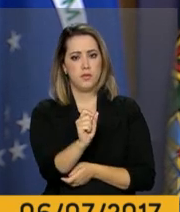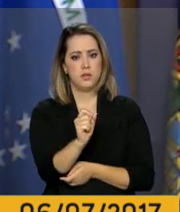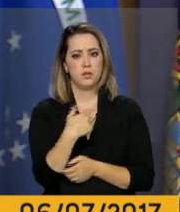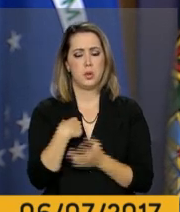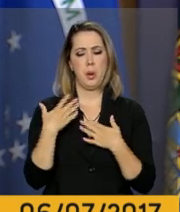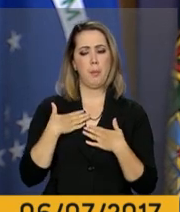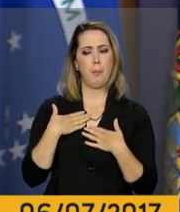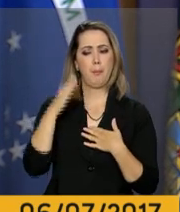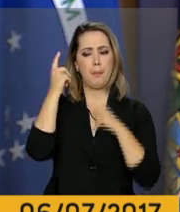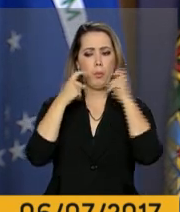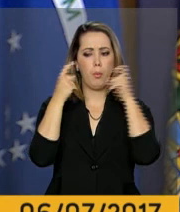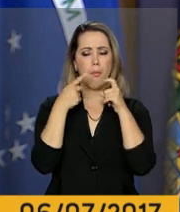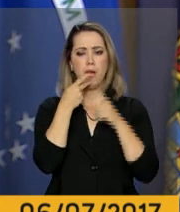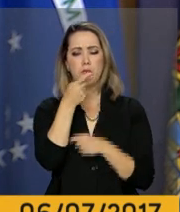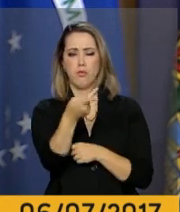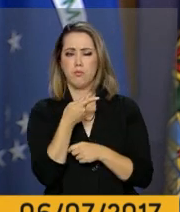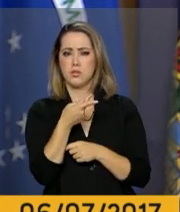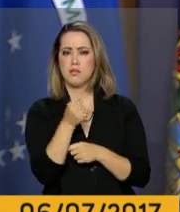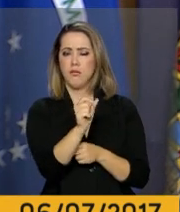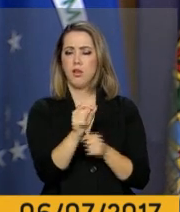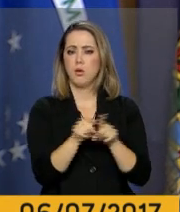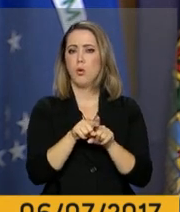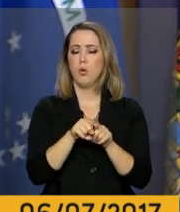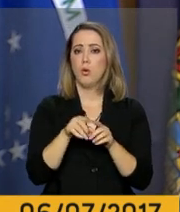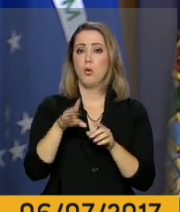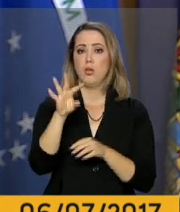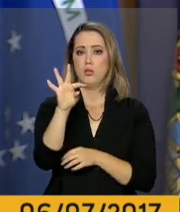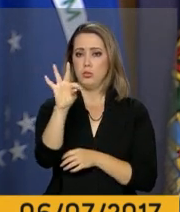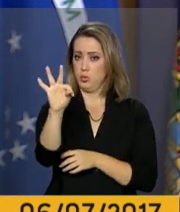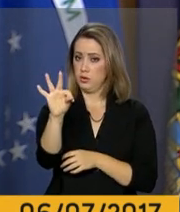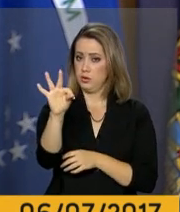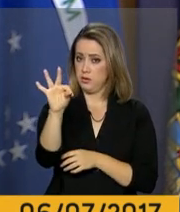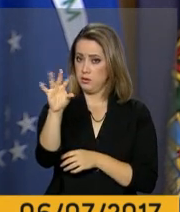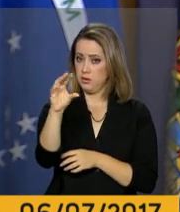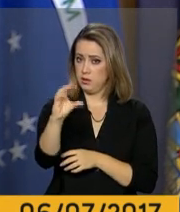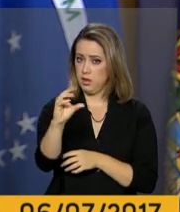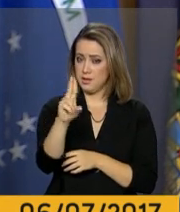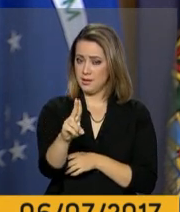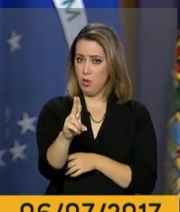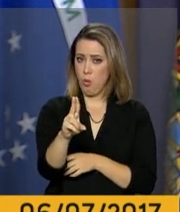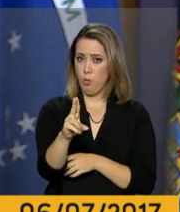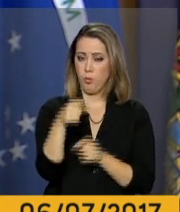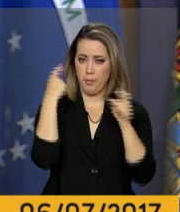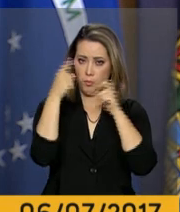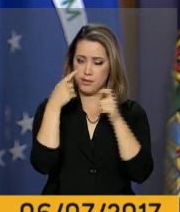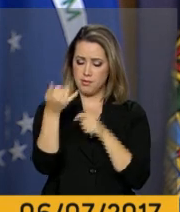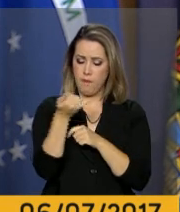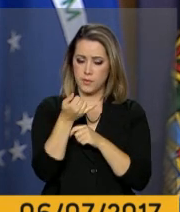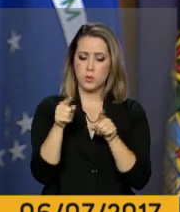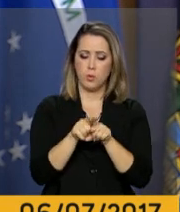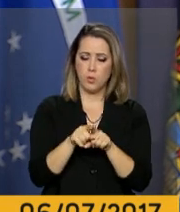o que você e todos da educação e todos nós estamos fazendo é é compatibilizar aquilo que se faz